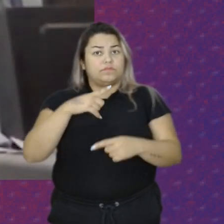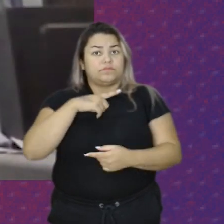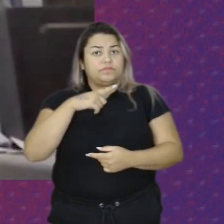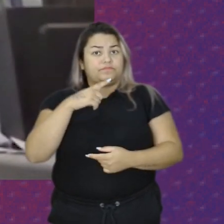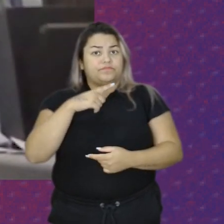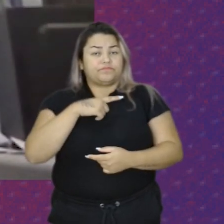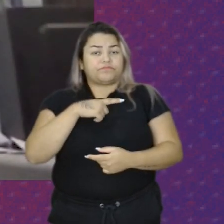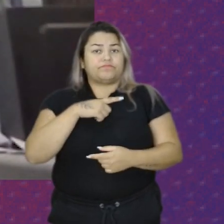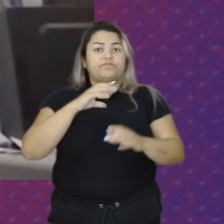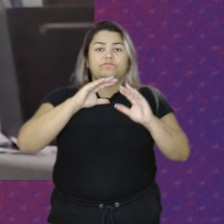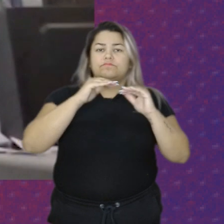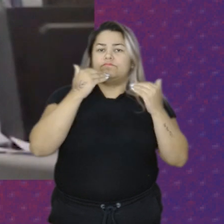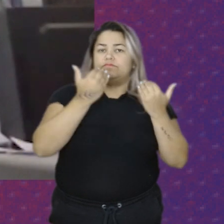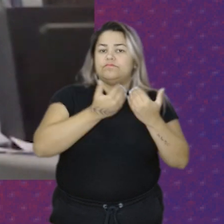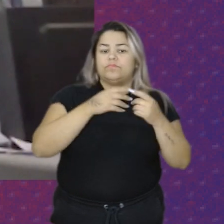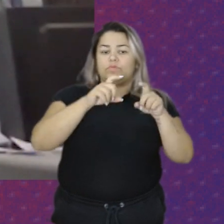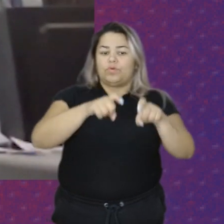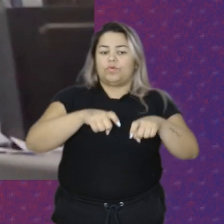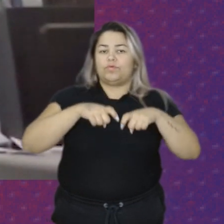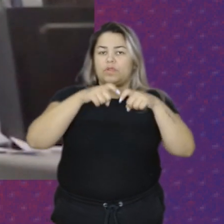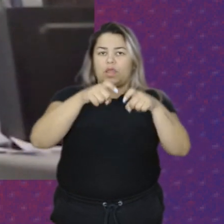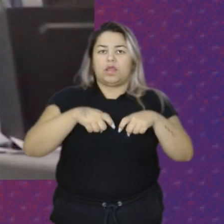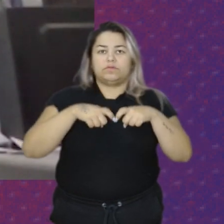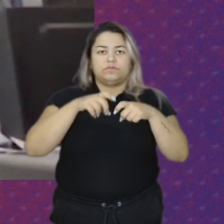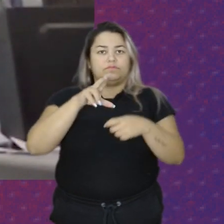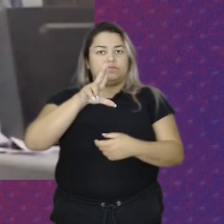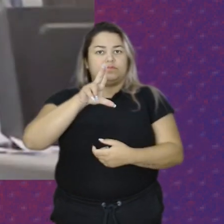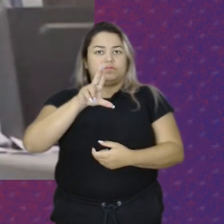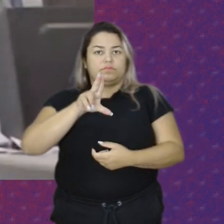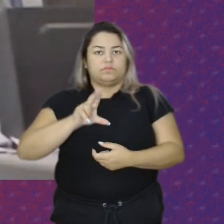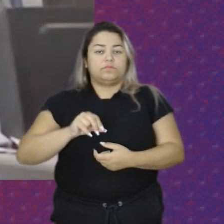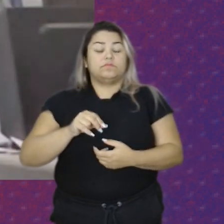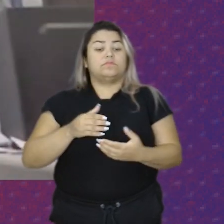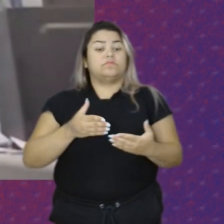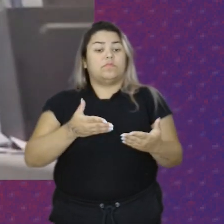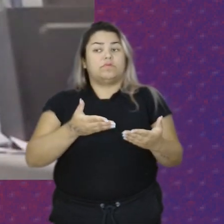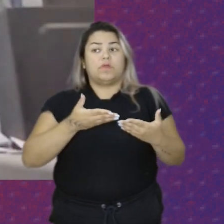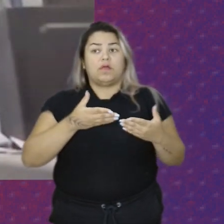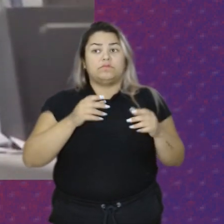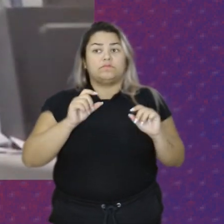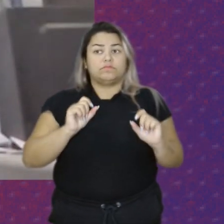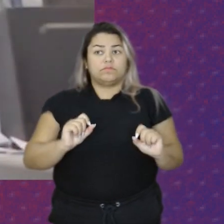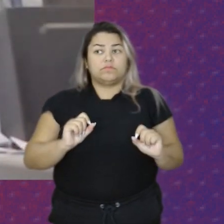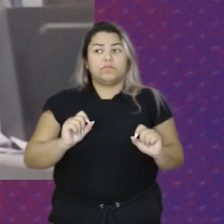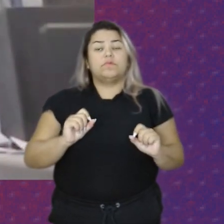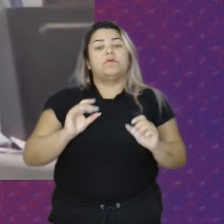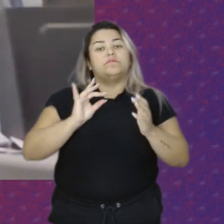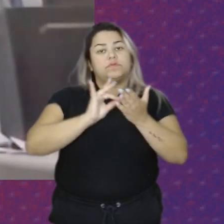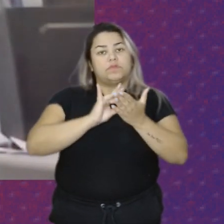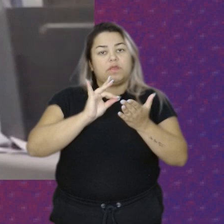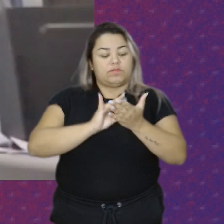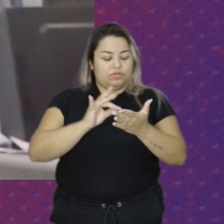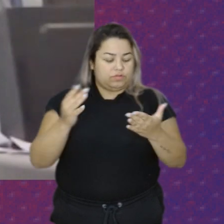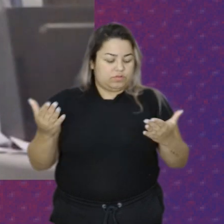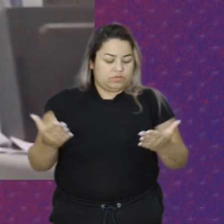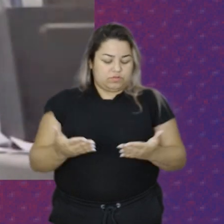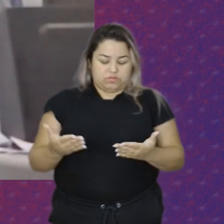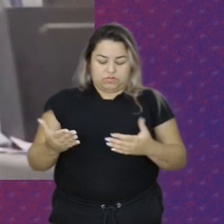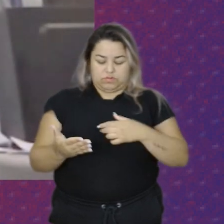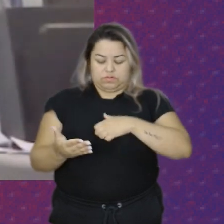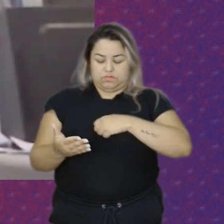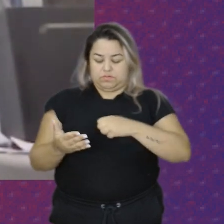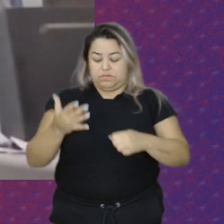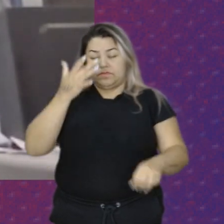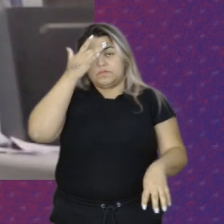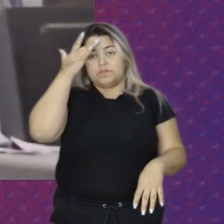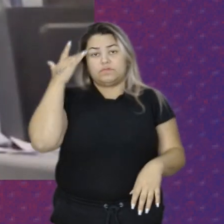as nossas comunidades rurais não são muito ligadas a esse acesso à internet. Claro que hoje muitas